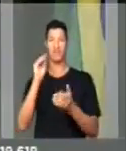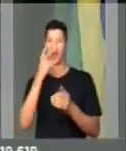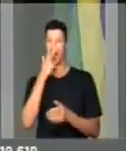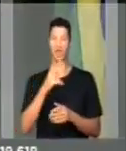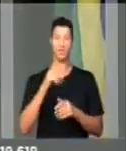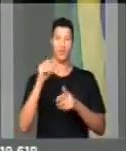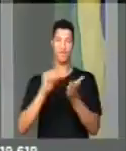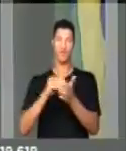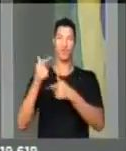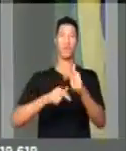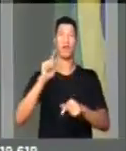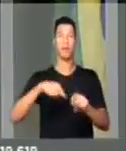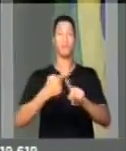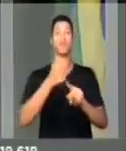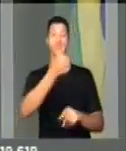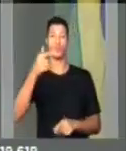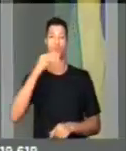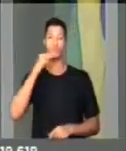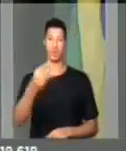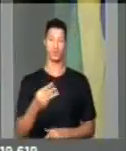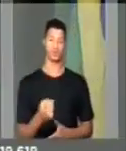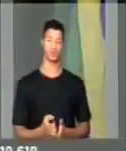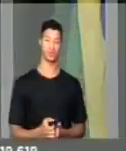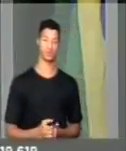bem maior do que 12 milhões de brasileiros.